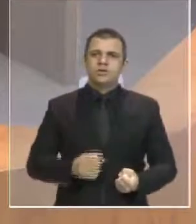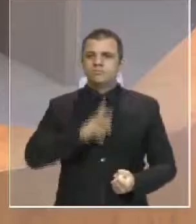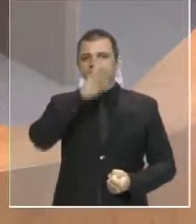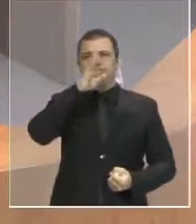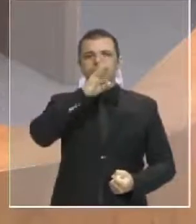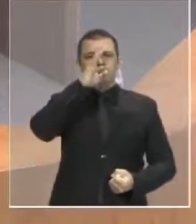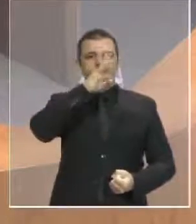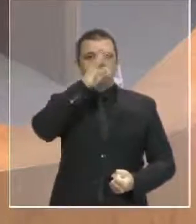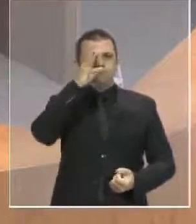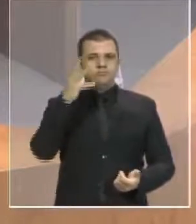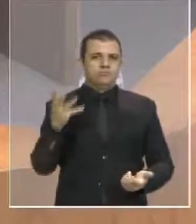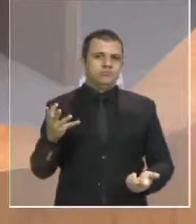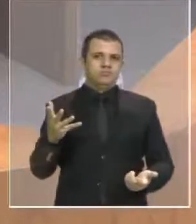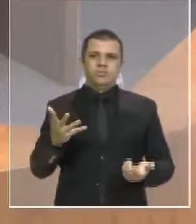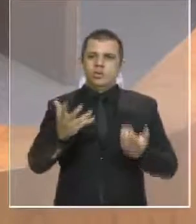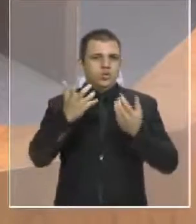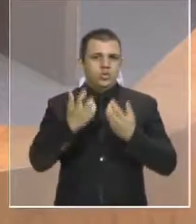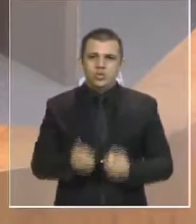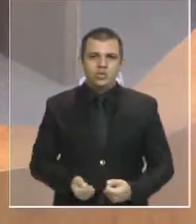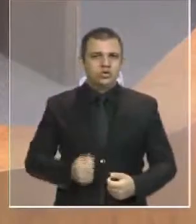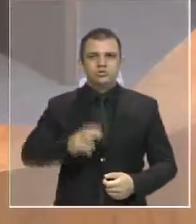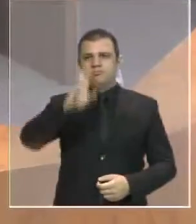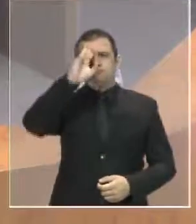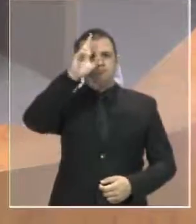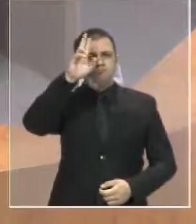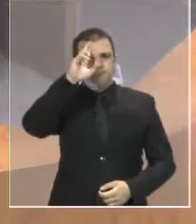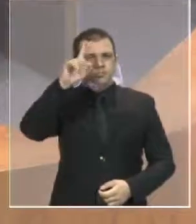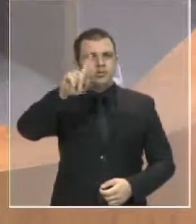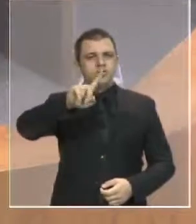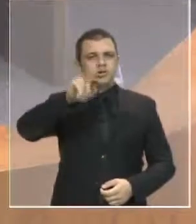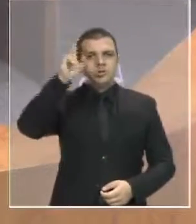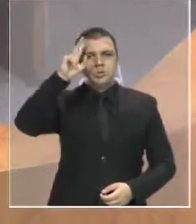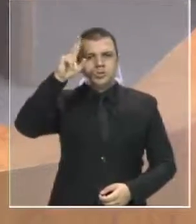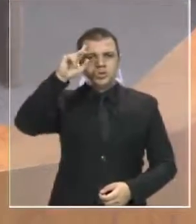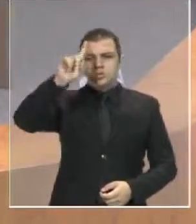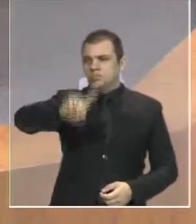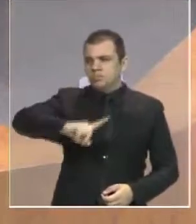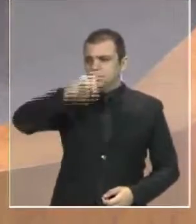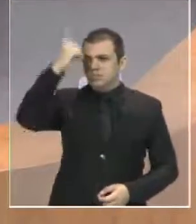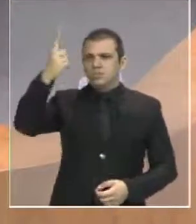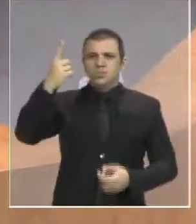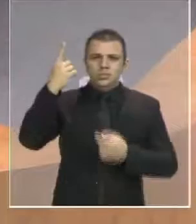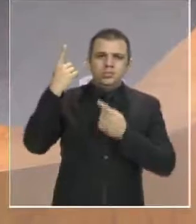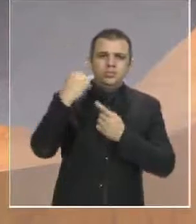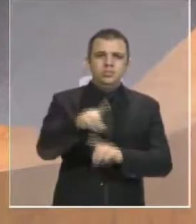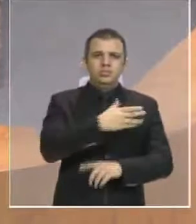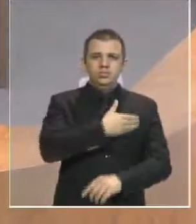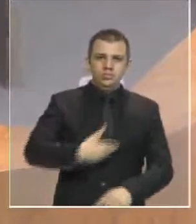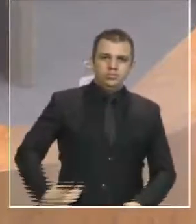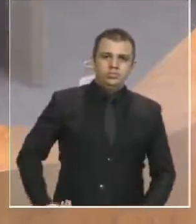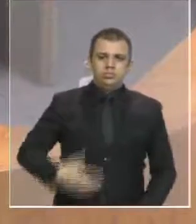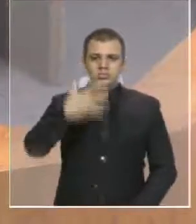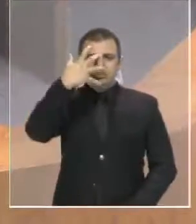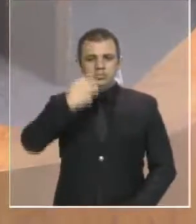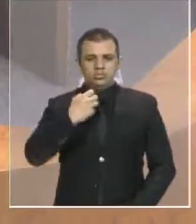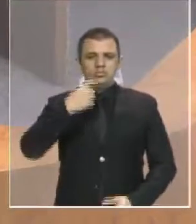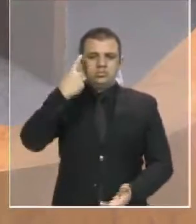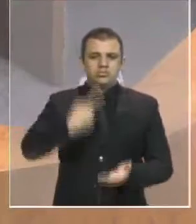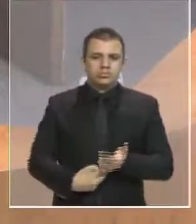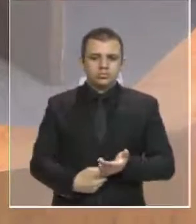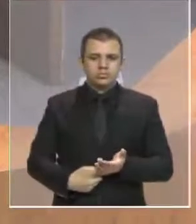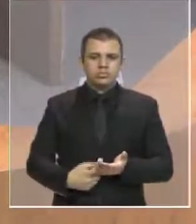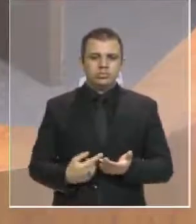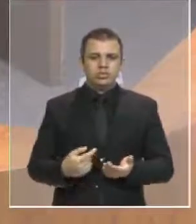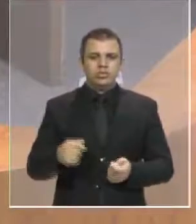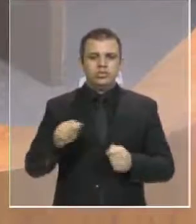invencionismos, nós não vamos aceitar factoides para tentar manchar um governo pautado na seriedade e no compromisso de fazer bem